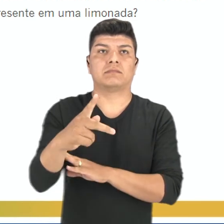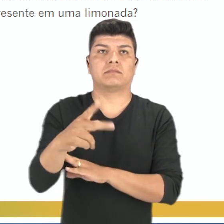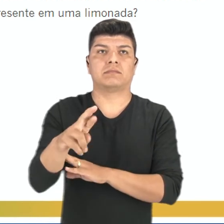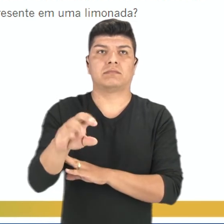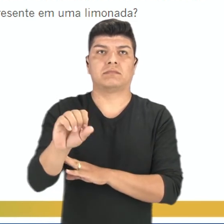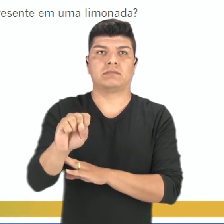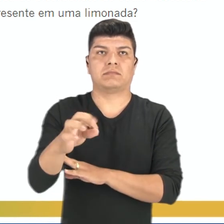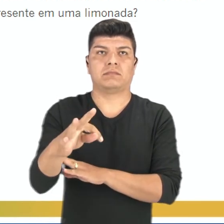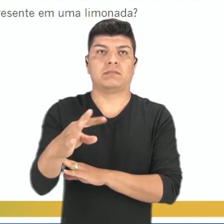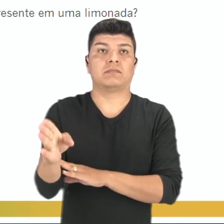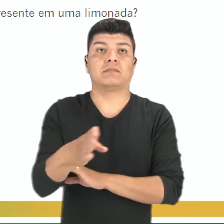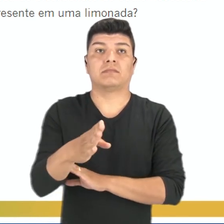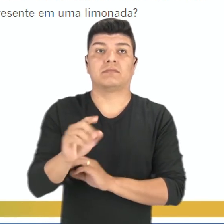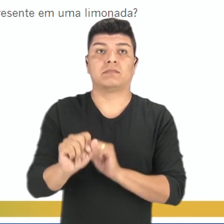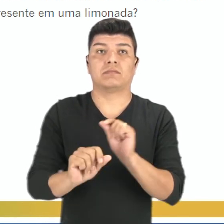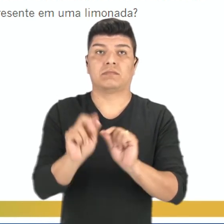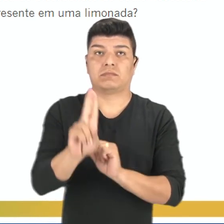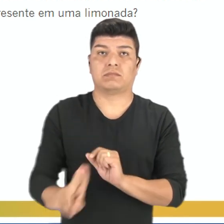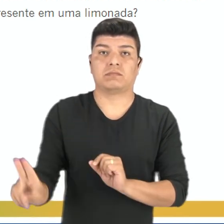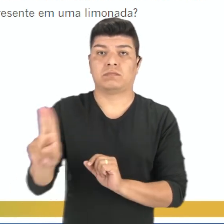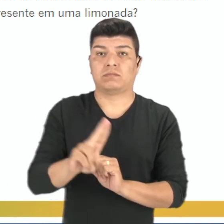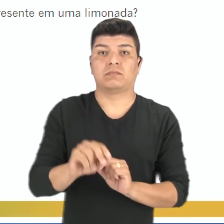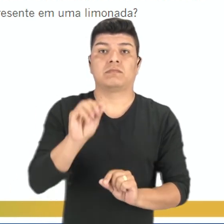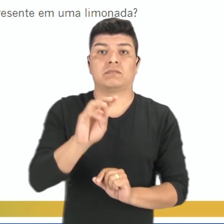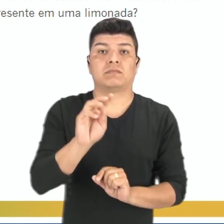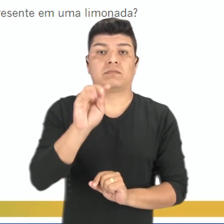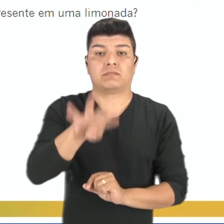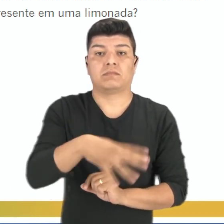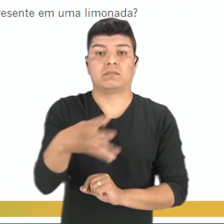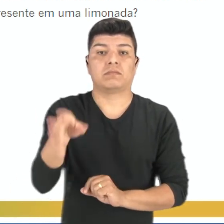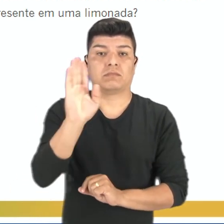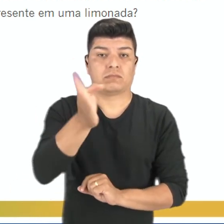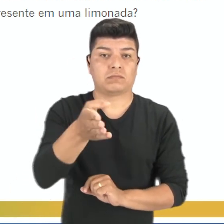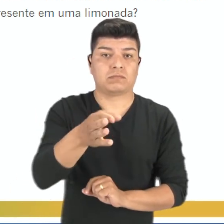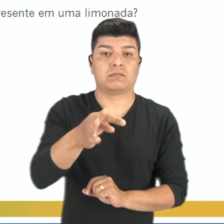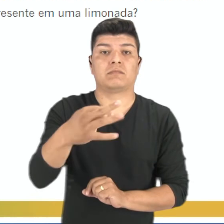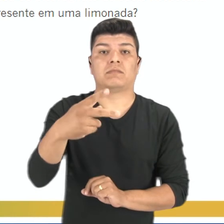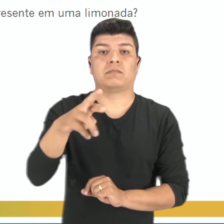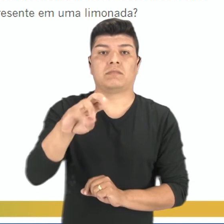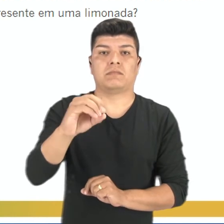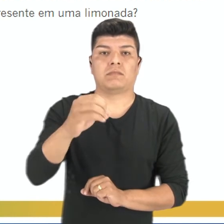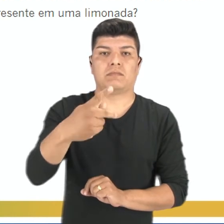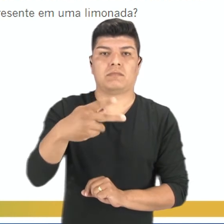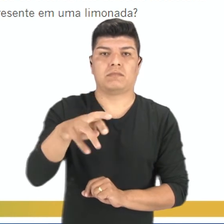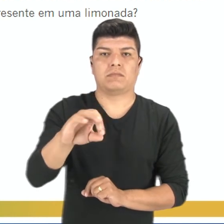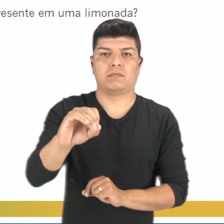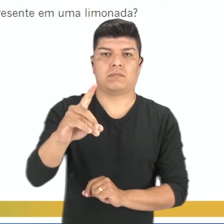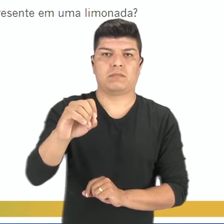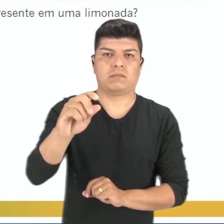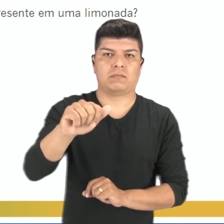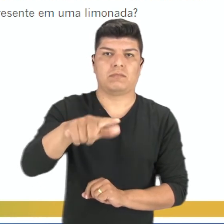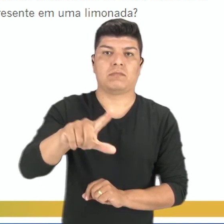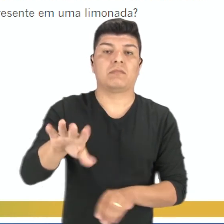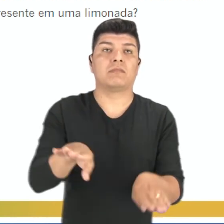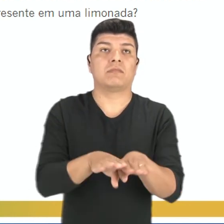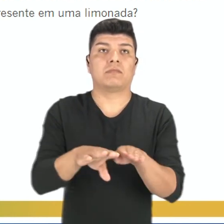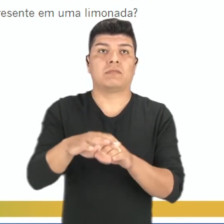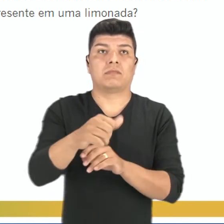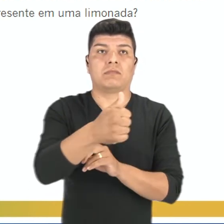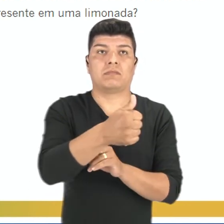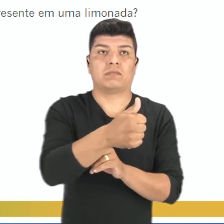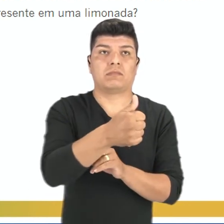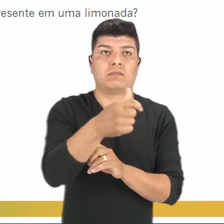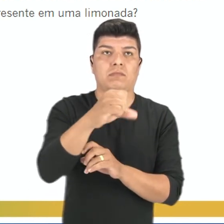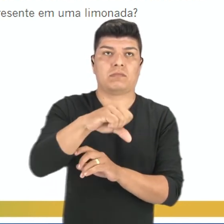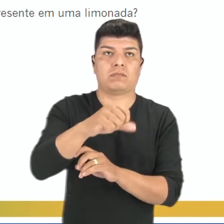seguinte, colocando já lá na forma de grandezas diretamente proporcional, tá, gente? 192 gramas